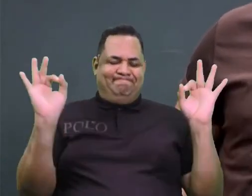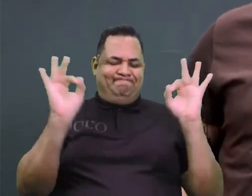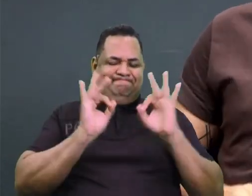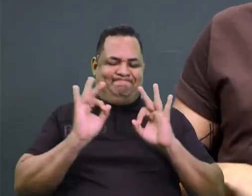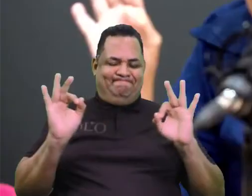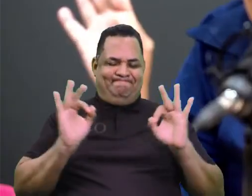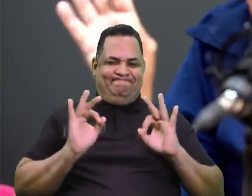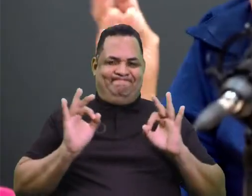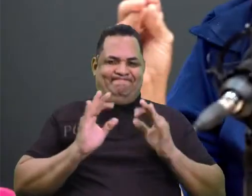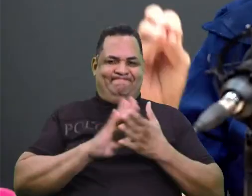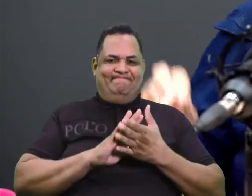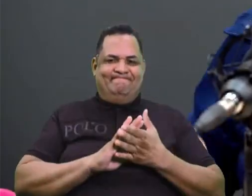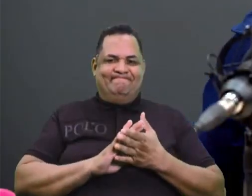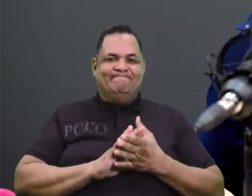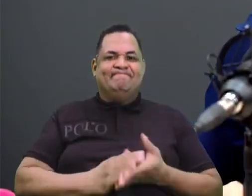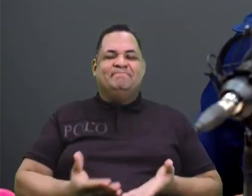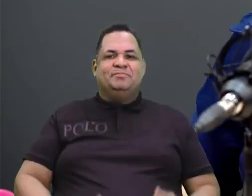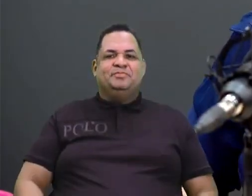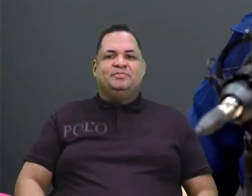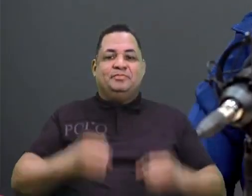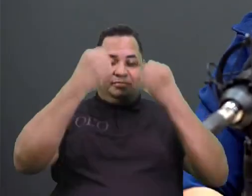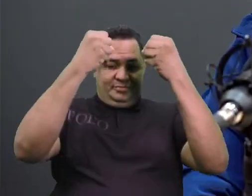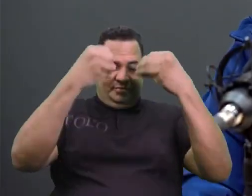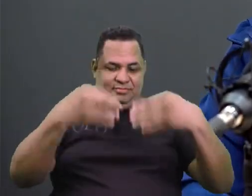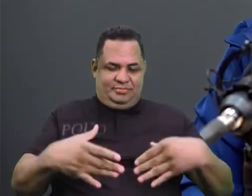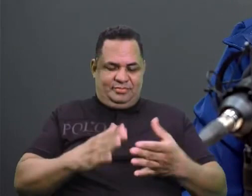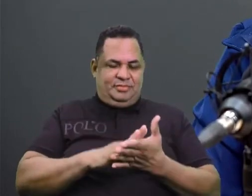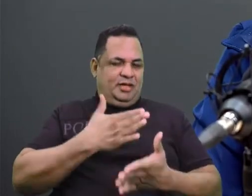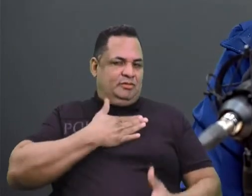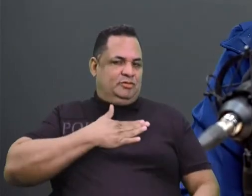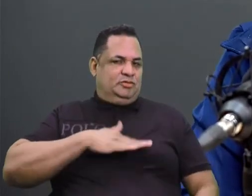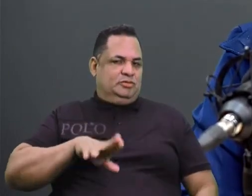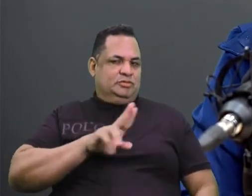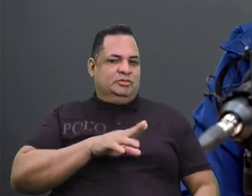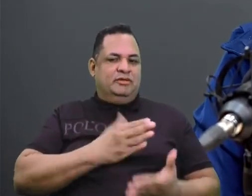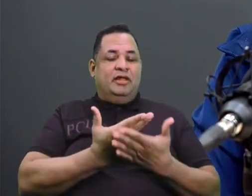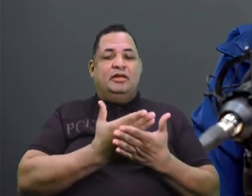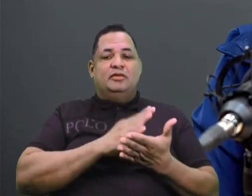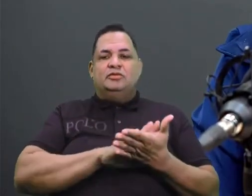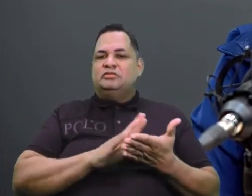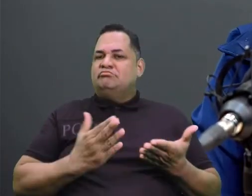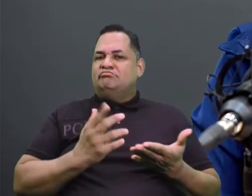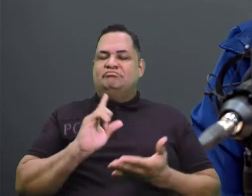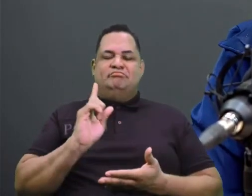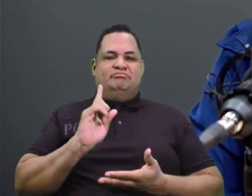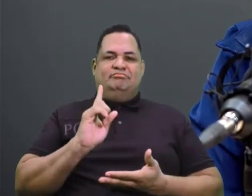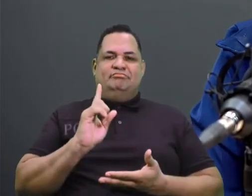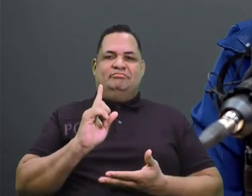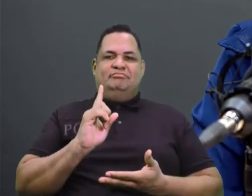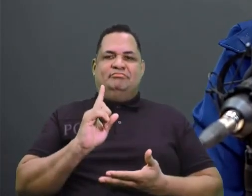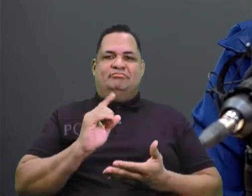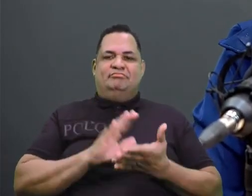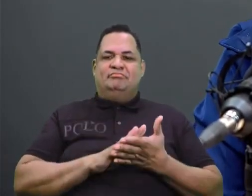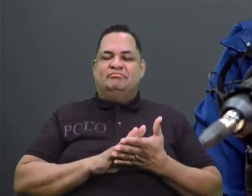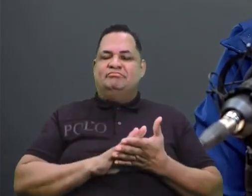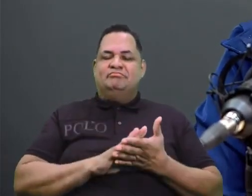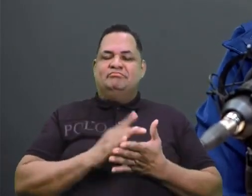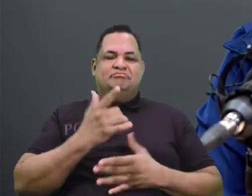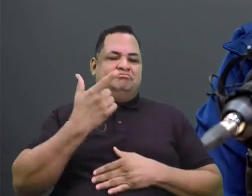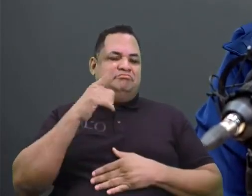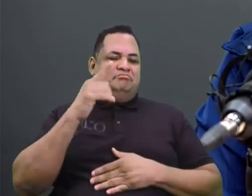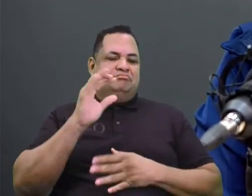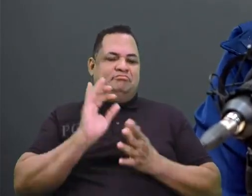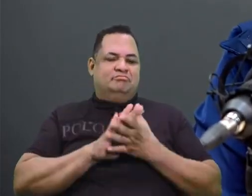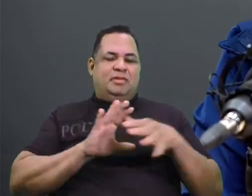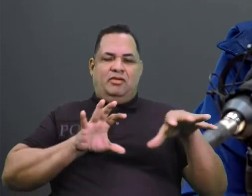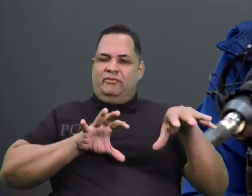Excelente. Esclarecendo, por que eu não gosto de ser chamada de intérprete? Porque eu não sou. Certo. Eu não tenho formação para